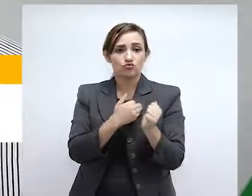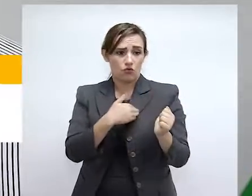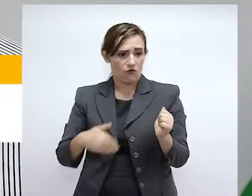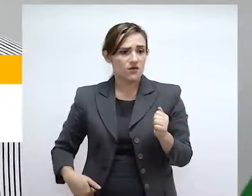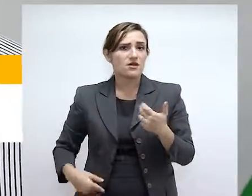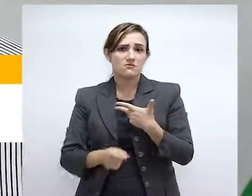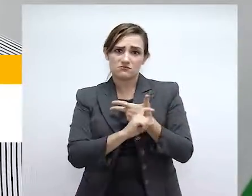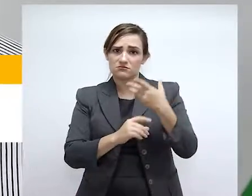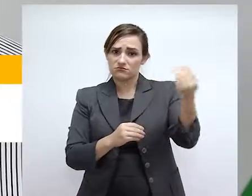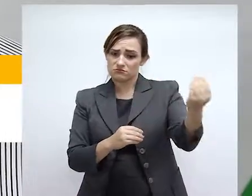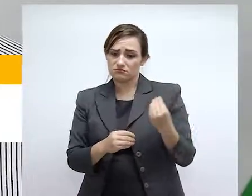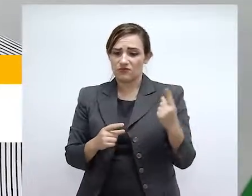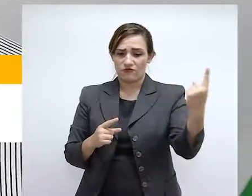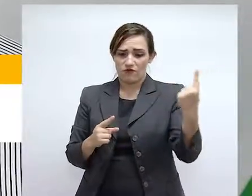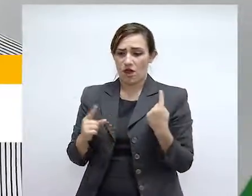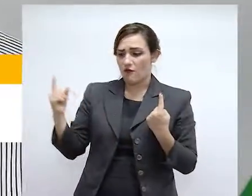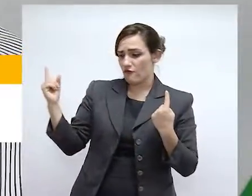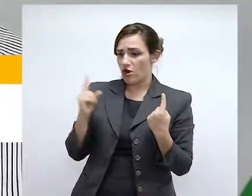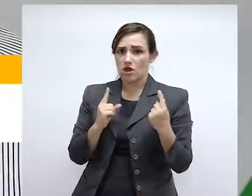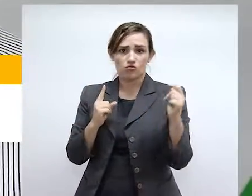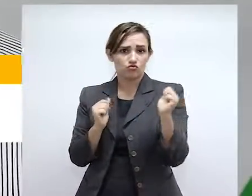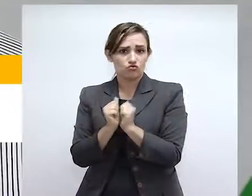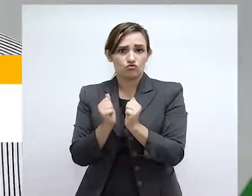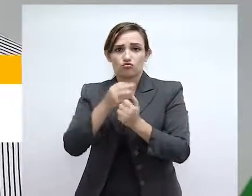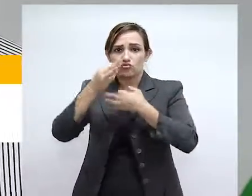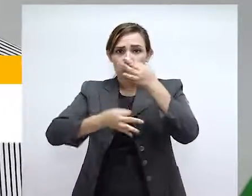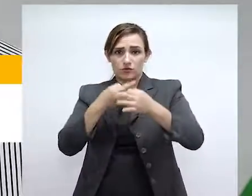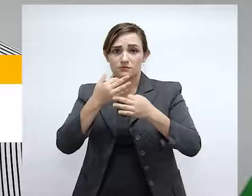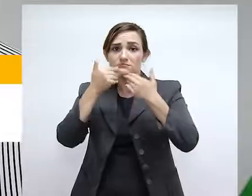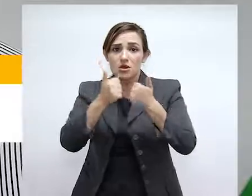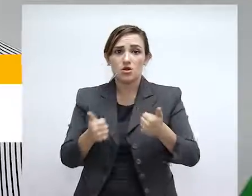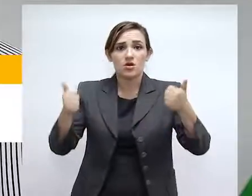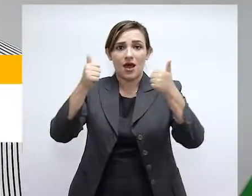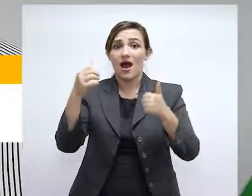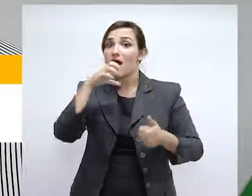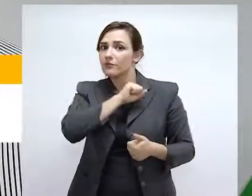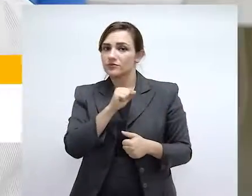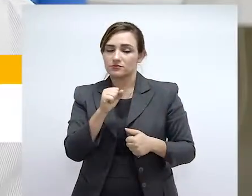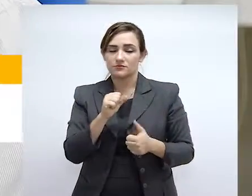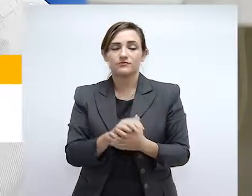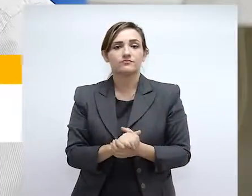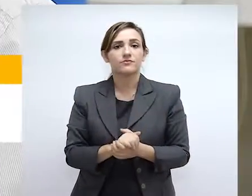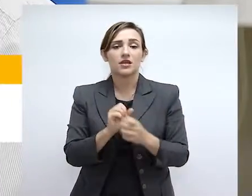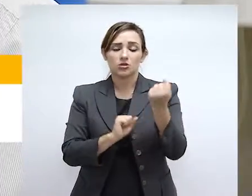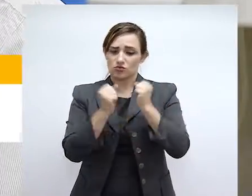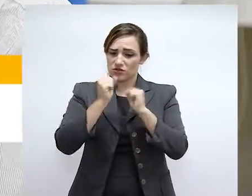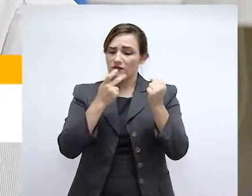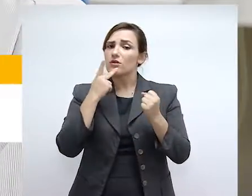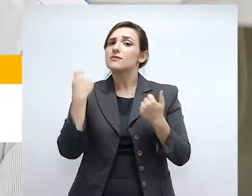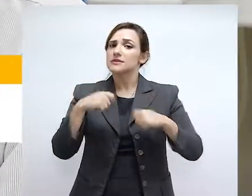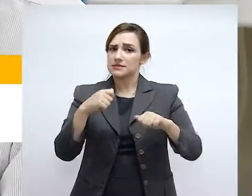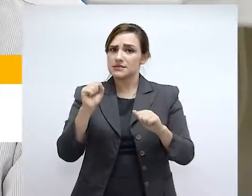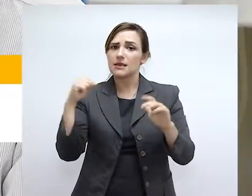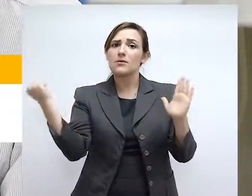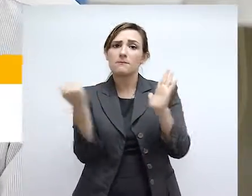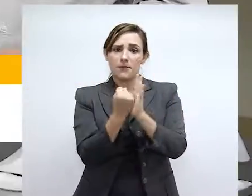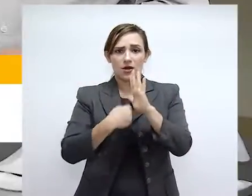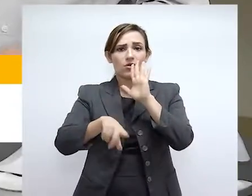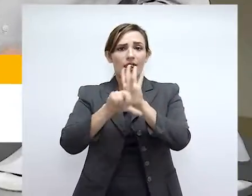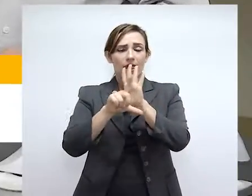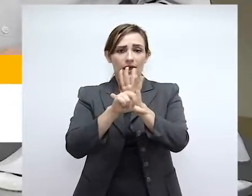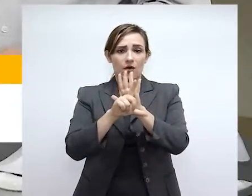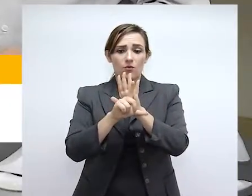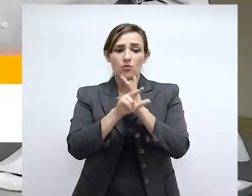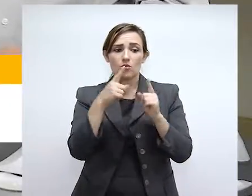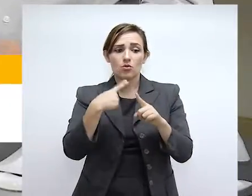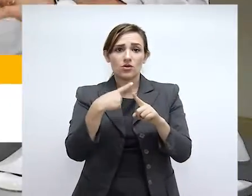a vontade do governador Reinaldo Azambuja de que isso aconteça o mais rápido possível. A indústria defende a necessidade do marco, que